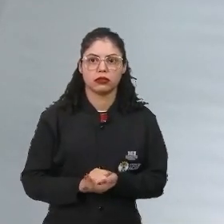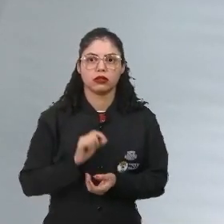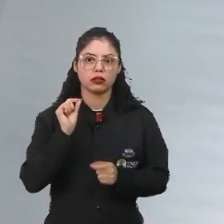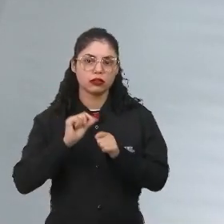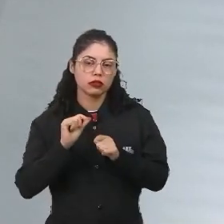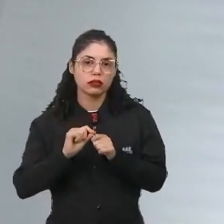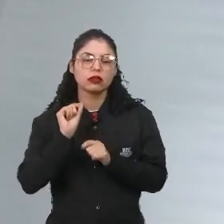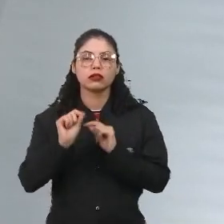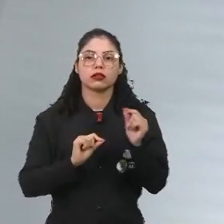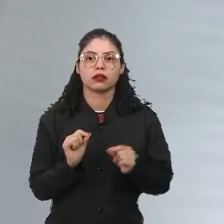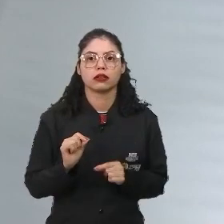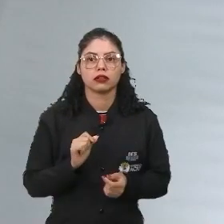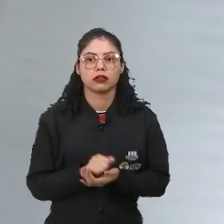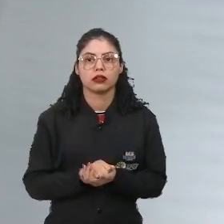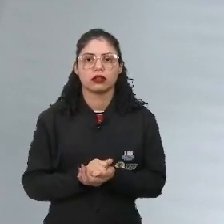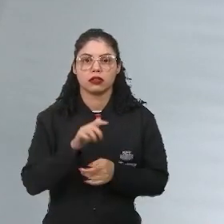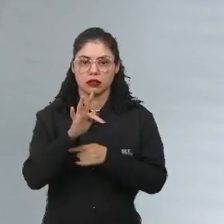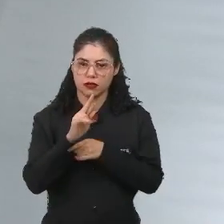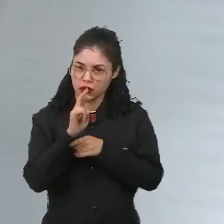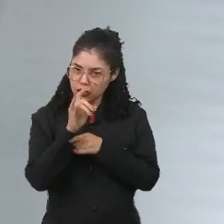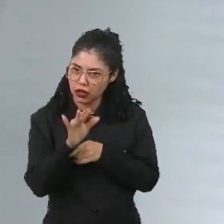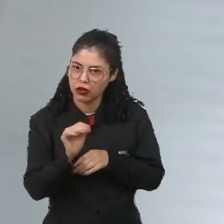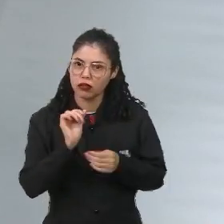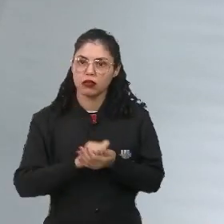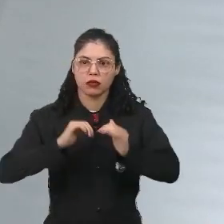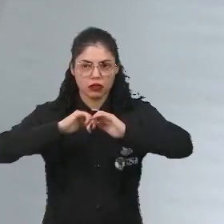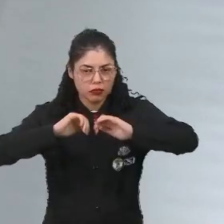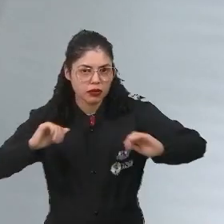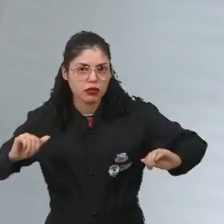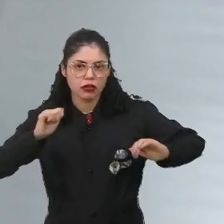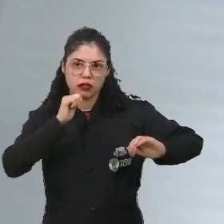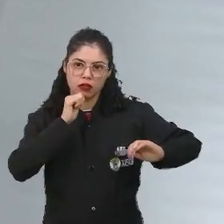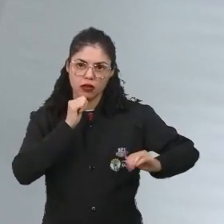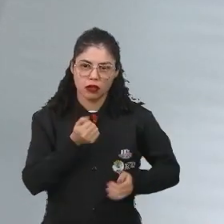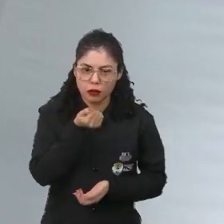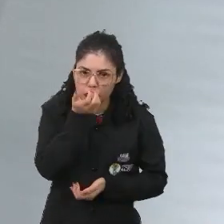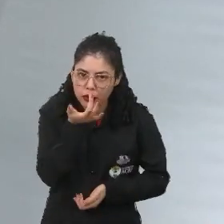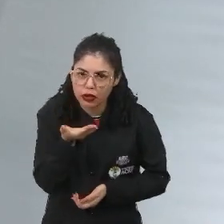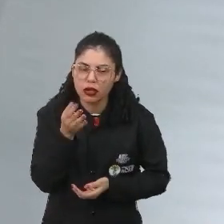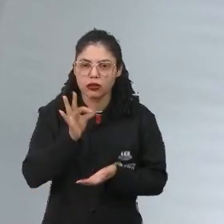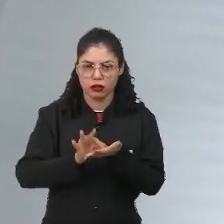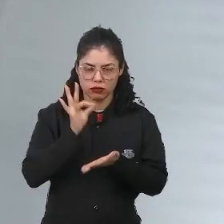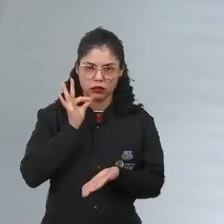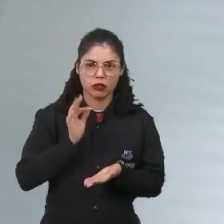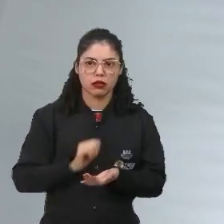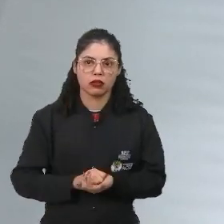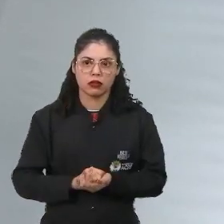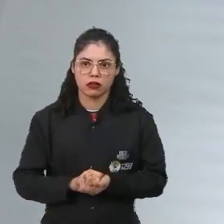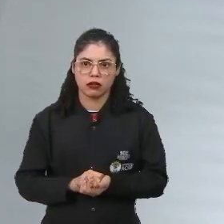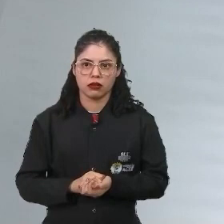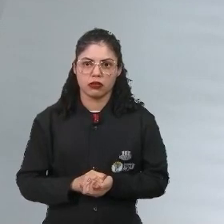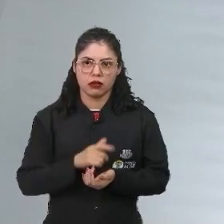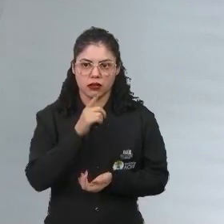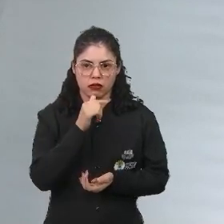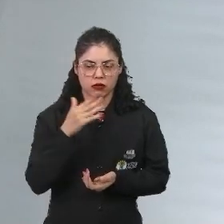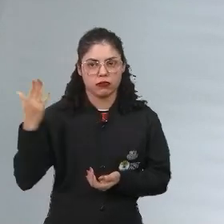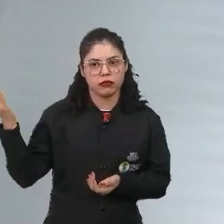ela vai fazer, né? Utilizar um filtro para separar lá aquele pó do café do